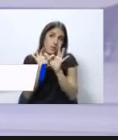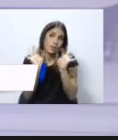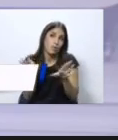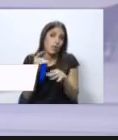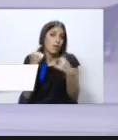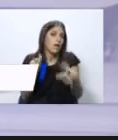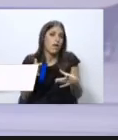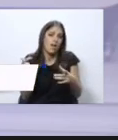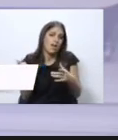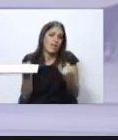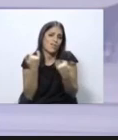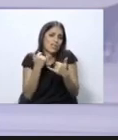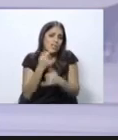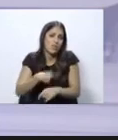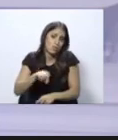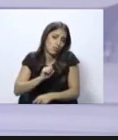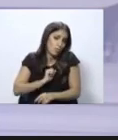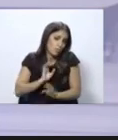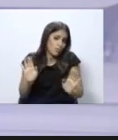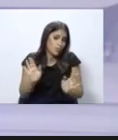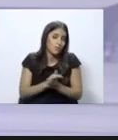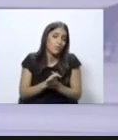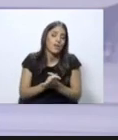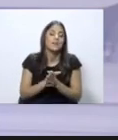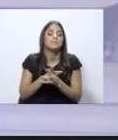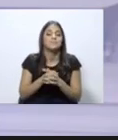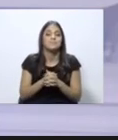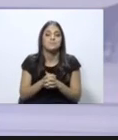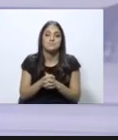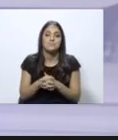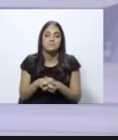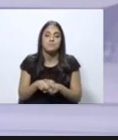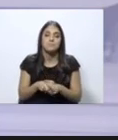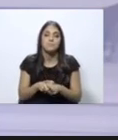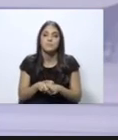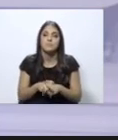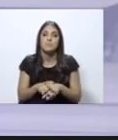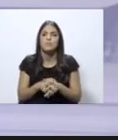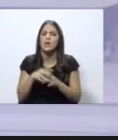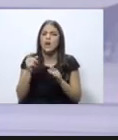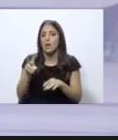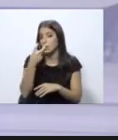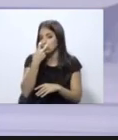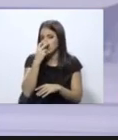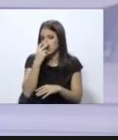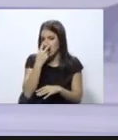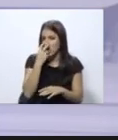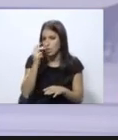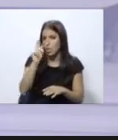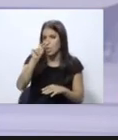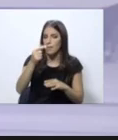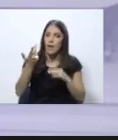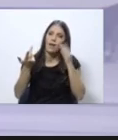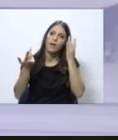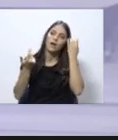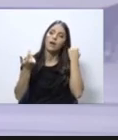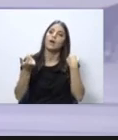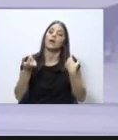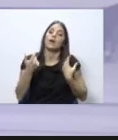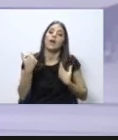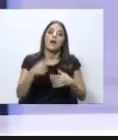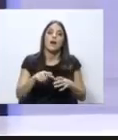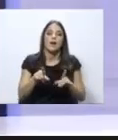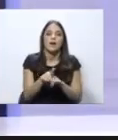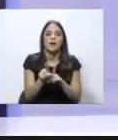de todos nós, desde que concretize ao serviço do Futebol Clube do Porto. Só uma curiosidade. É um reencontro com o